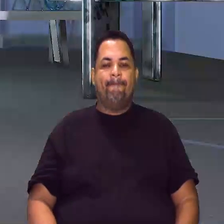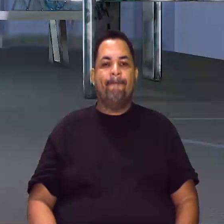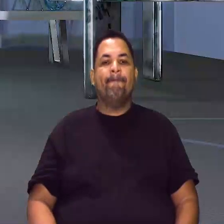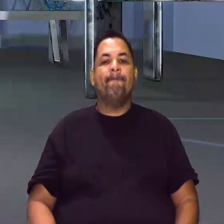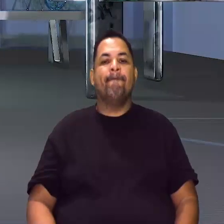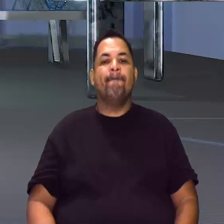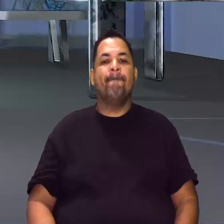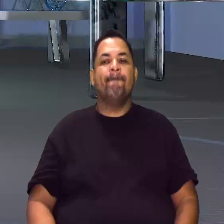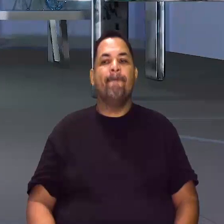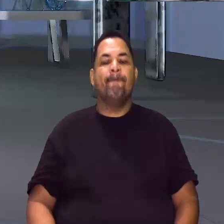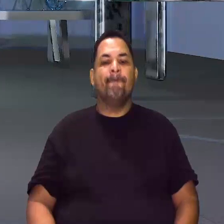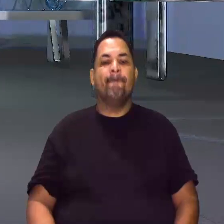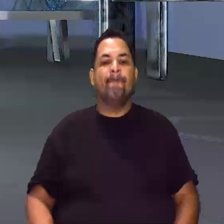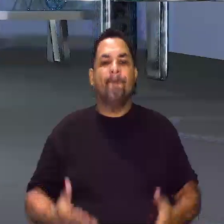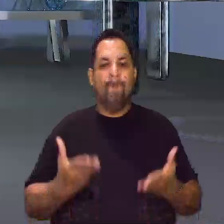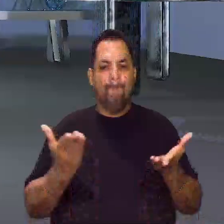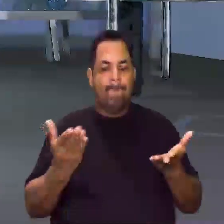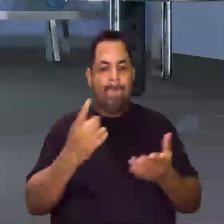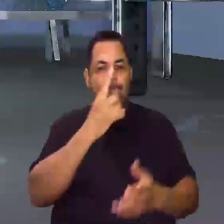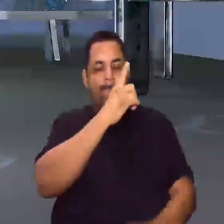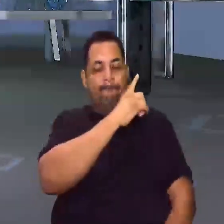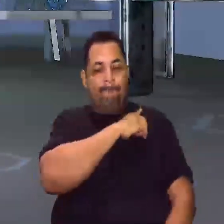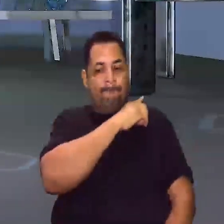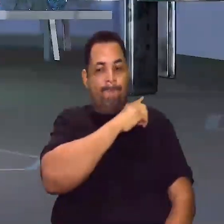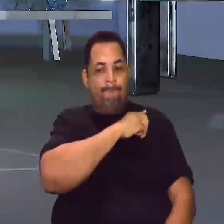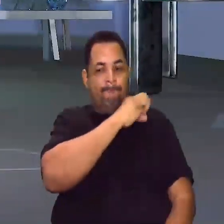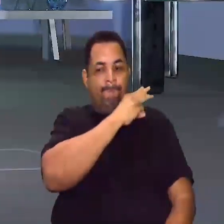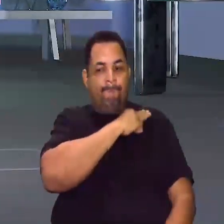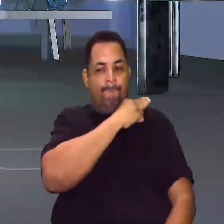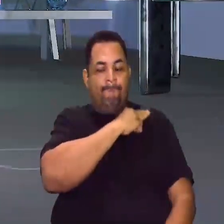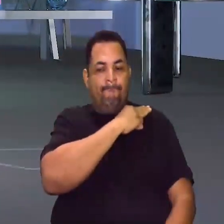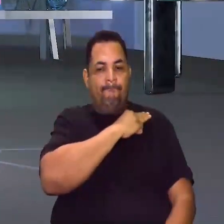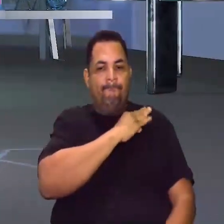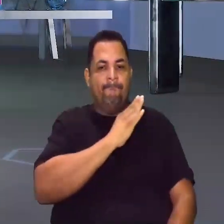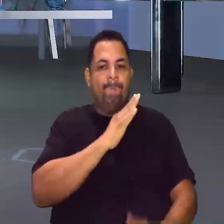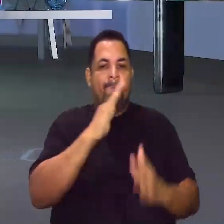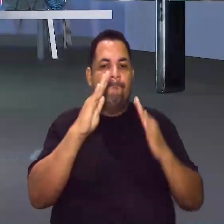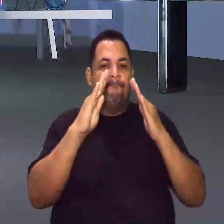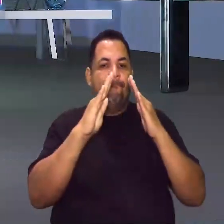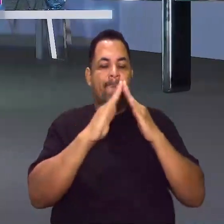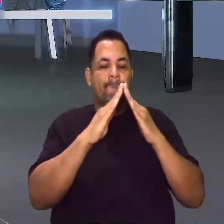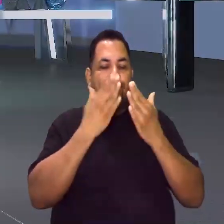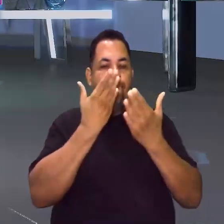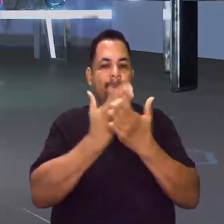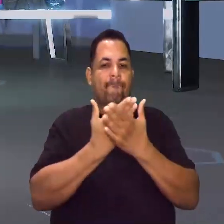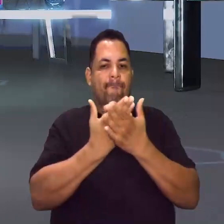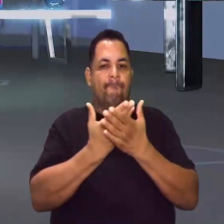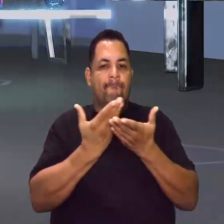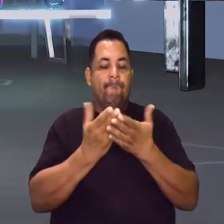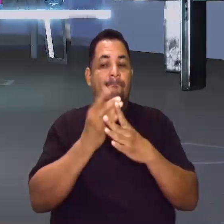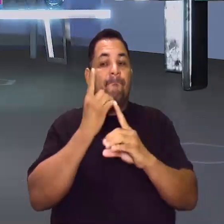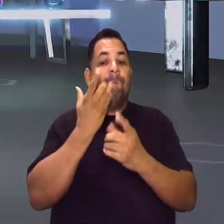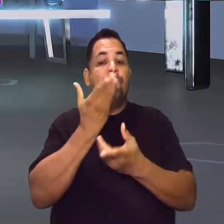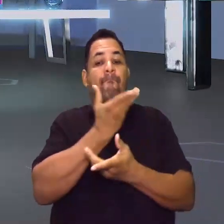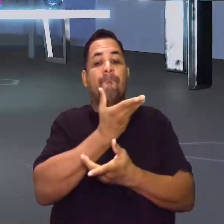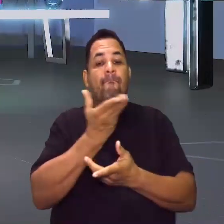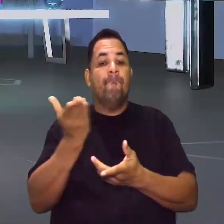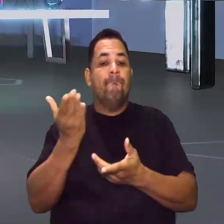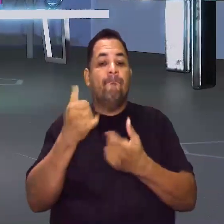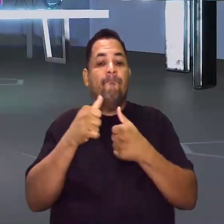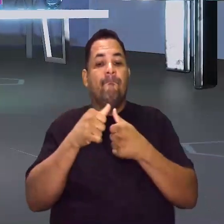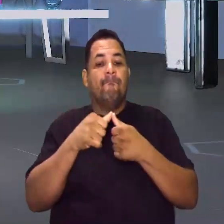Aí, você aí do primeiro ano do ensino médio, nas escolas onde vocês se encontram,